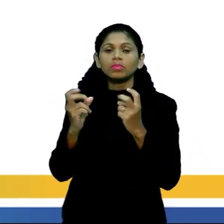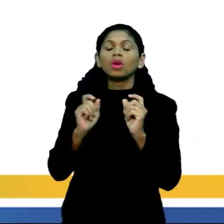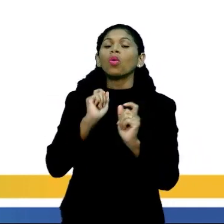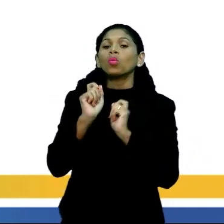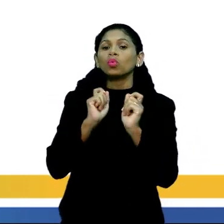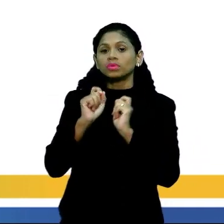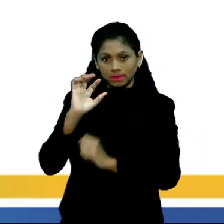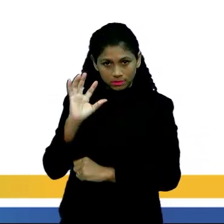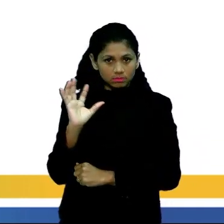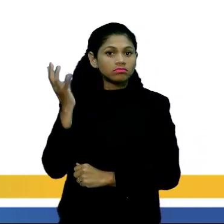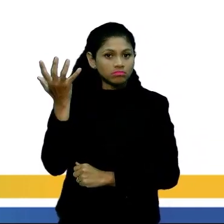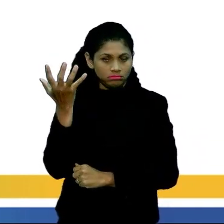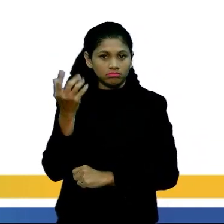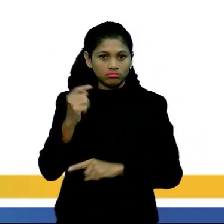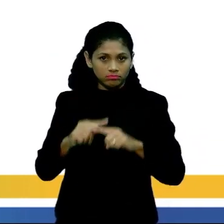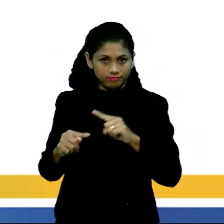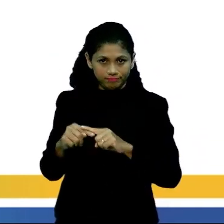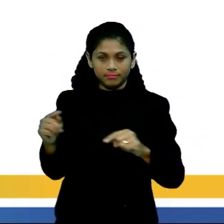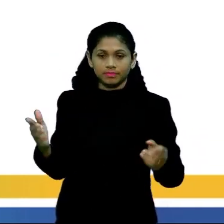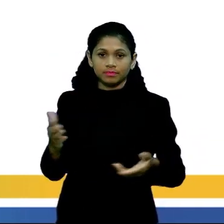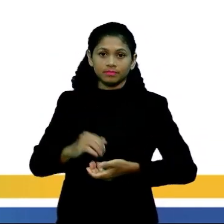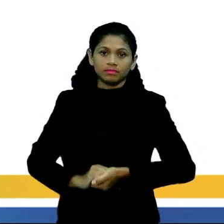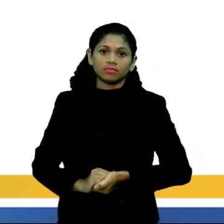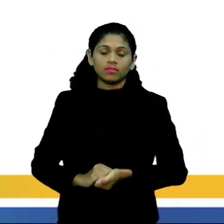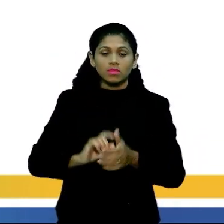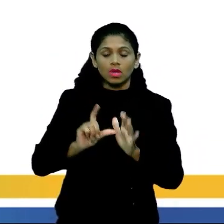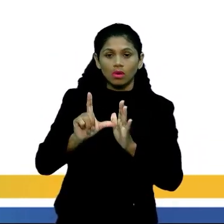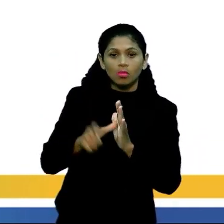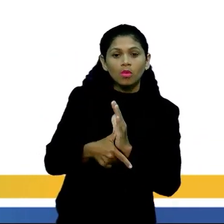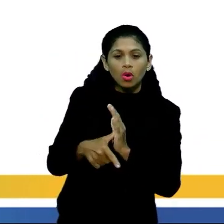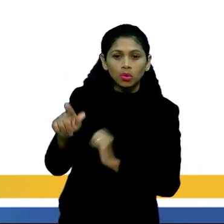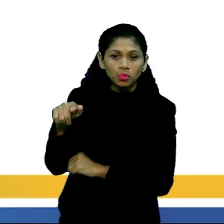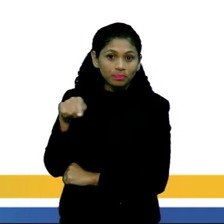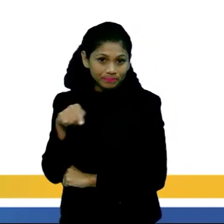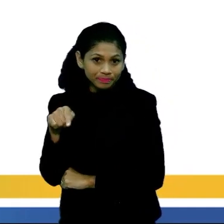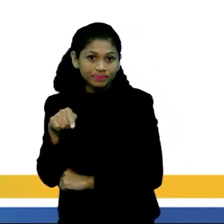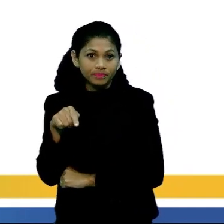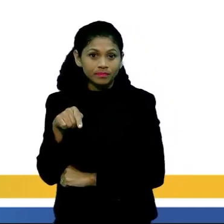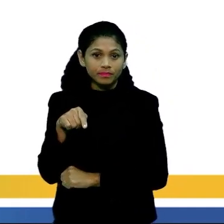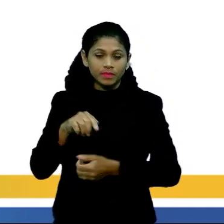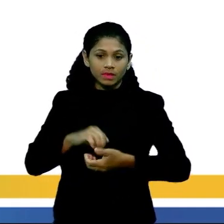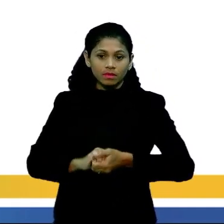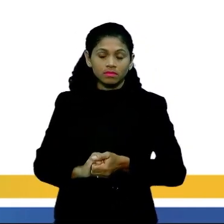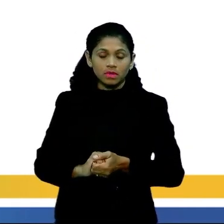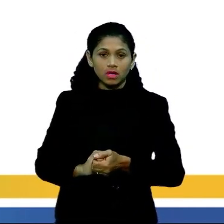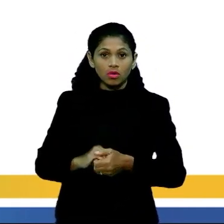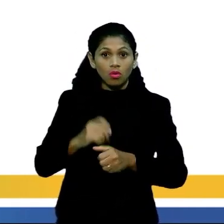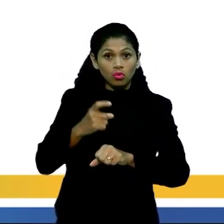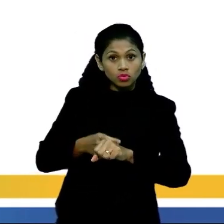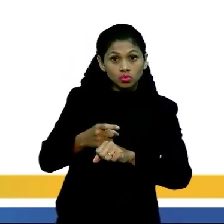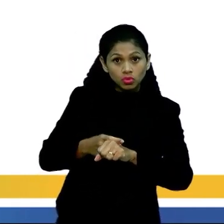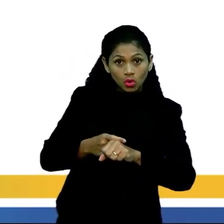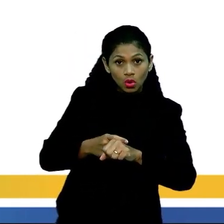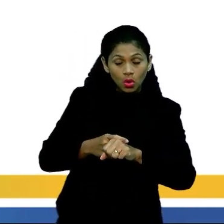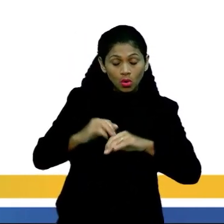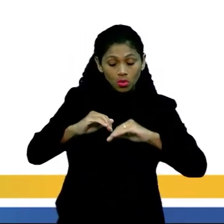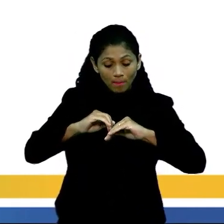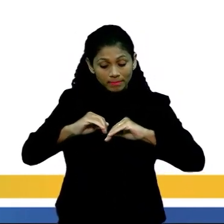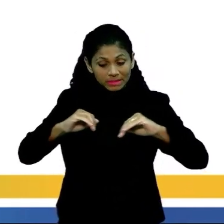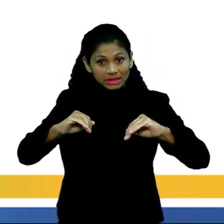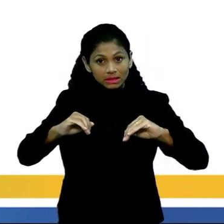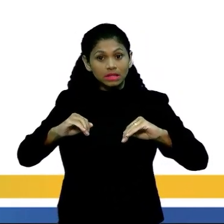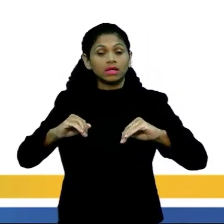daquele material. O próximo processo é a separação entre um sólido e um líquido. Esse